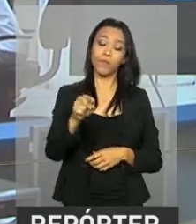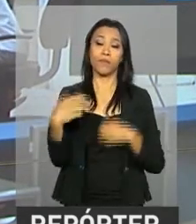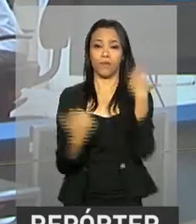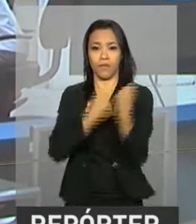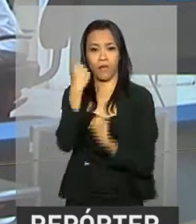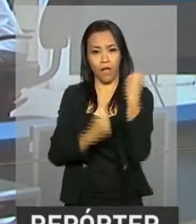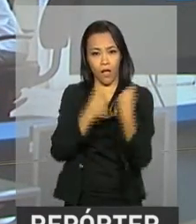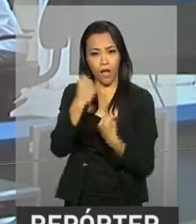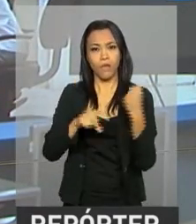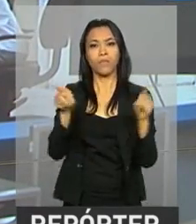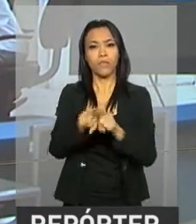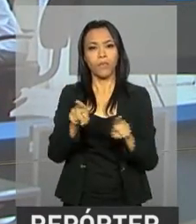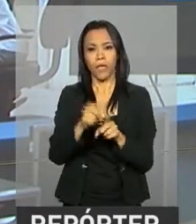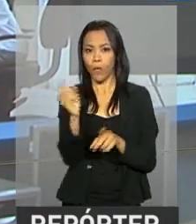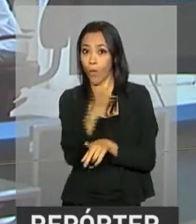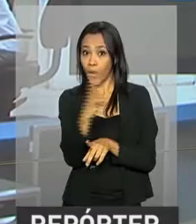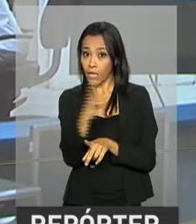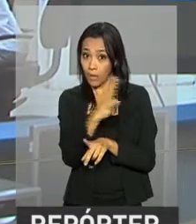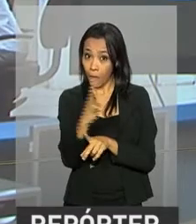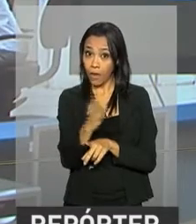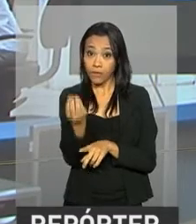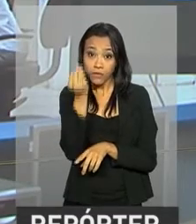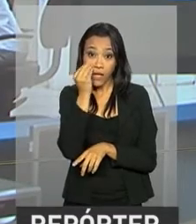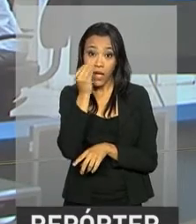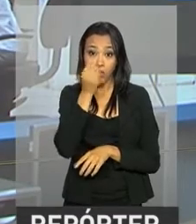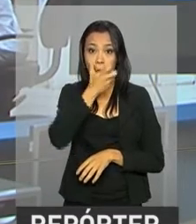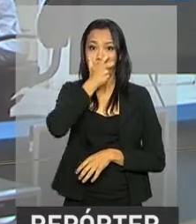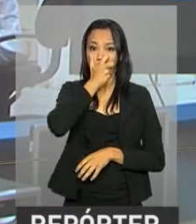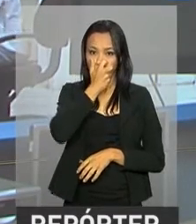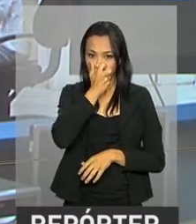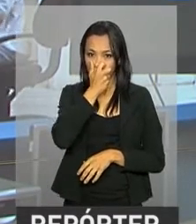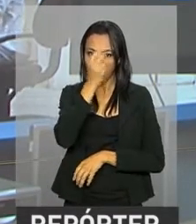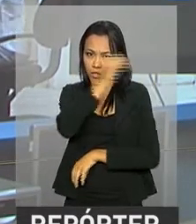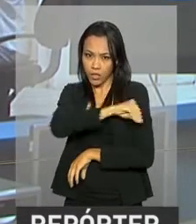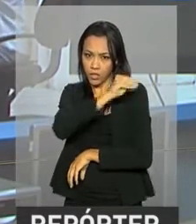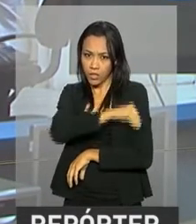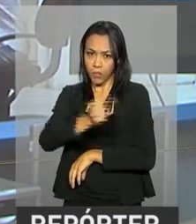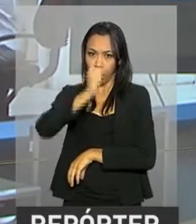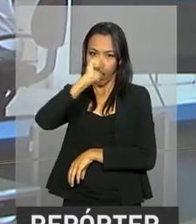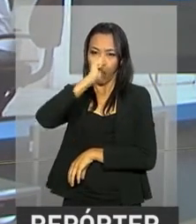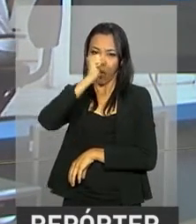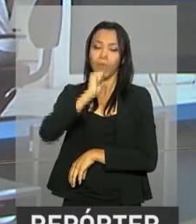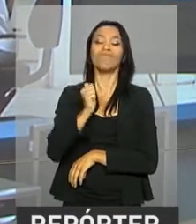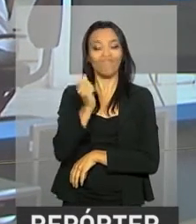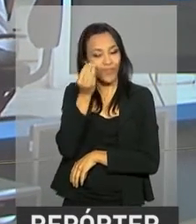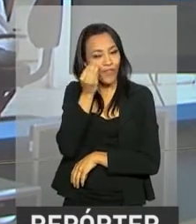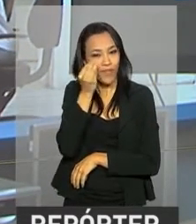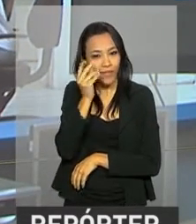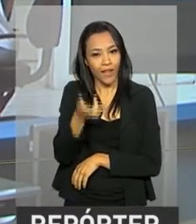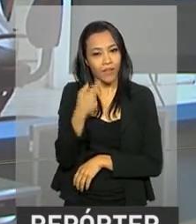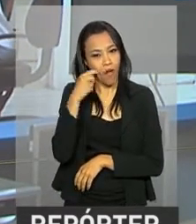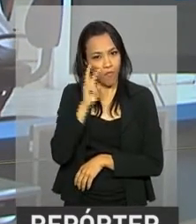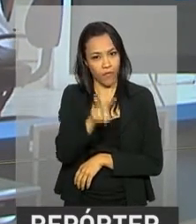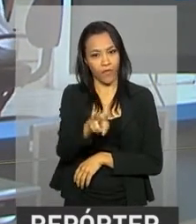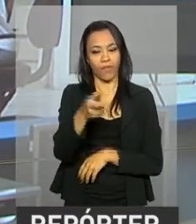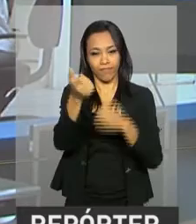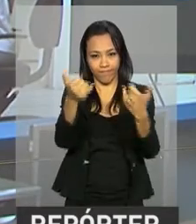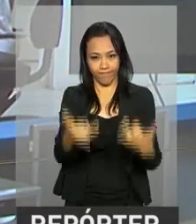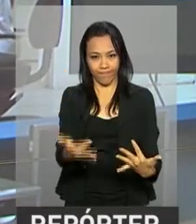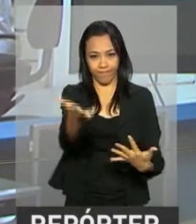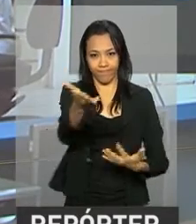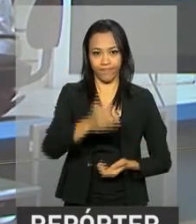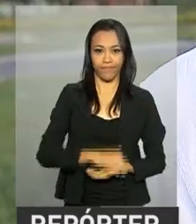44 mil testes do bafômetro. O repórter Ney Pereira acompanhou o balanço da Polícia Rodoviária Federal.